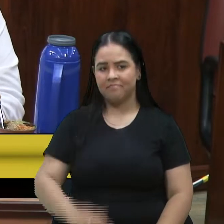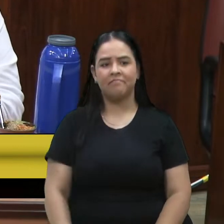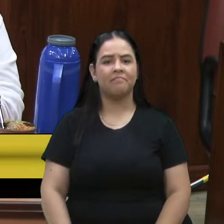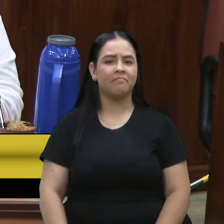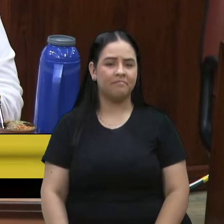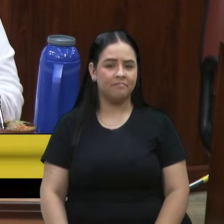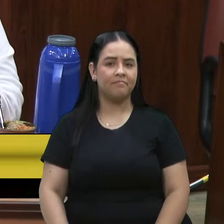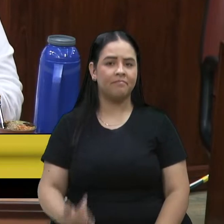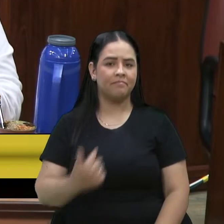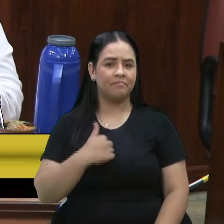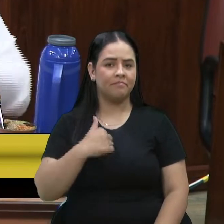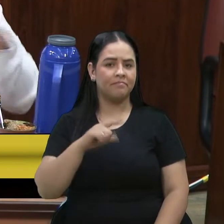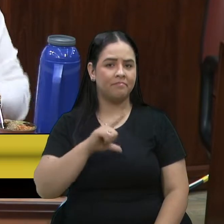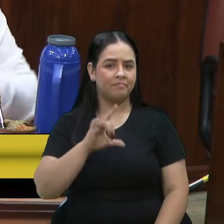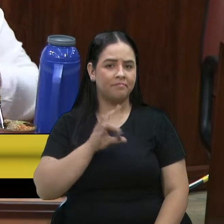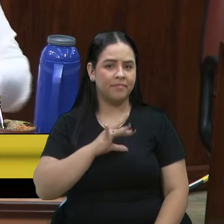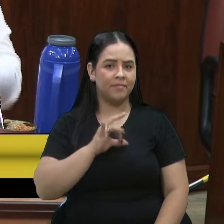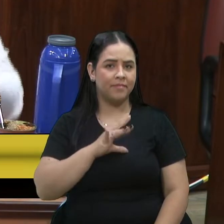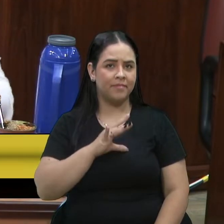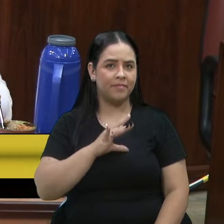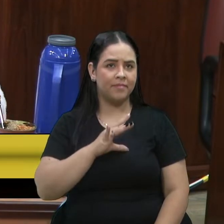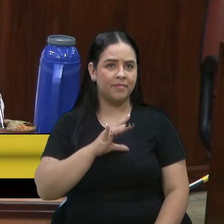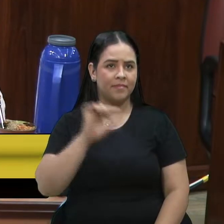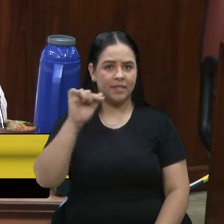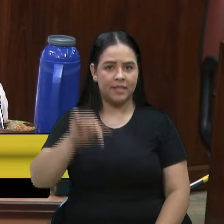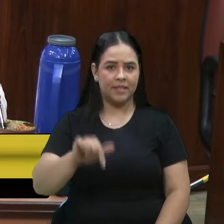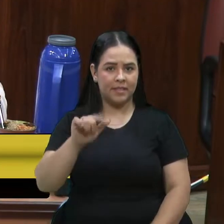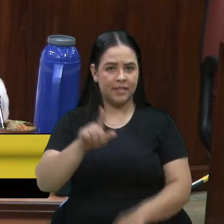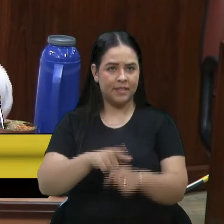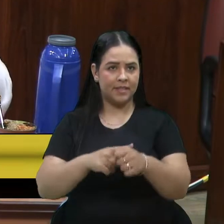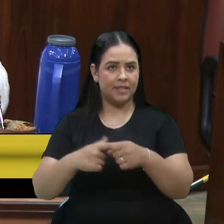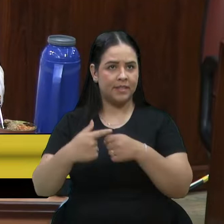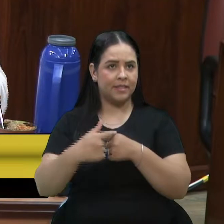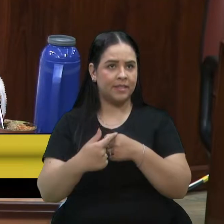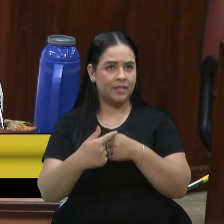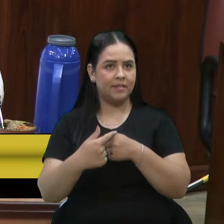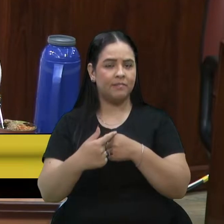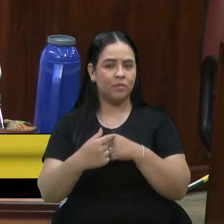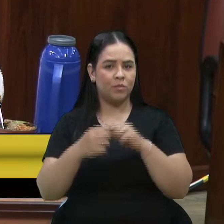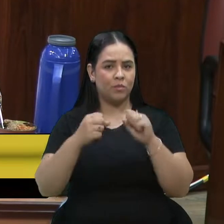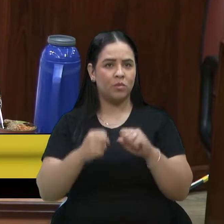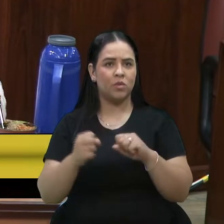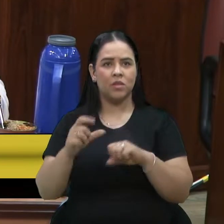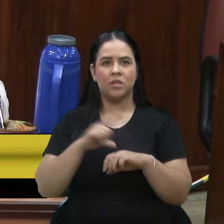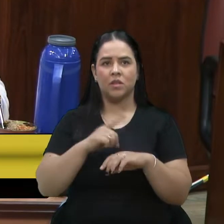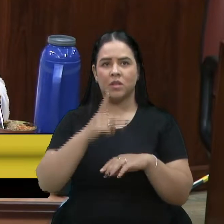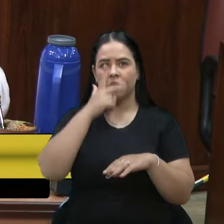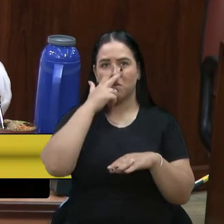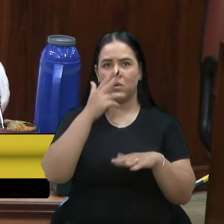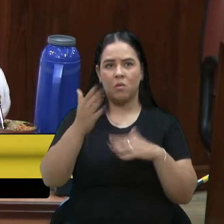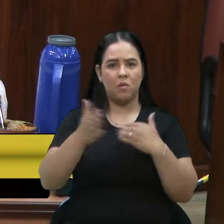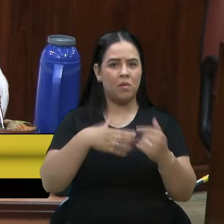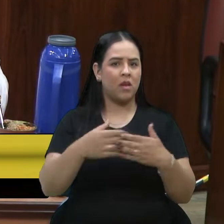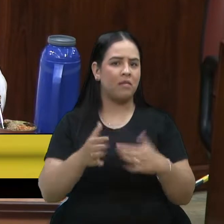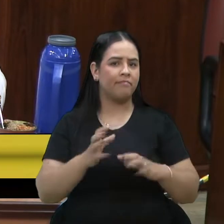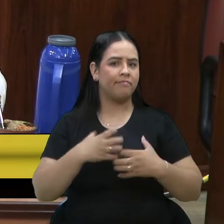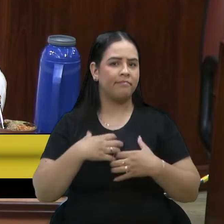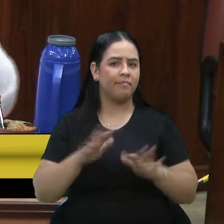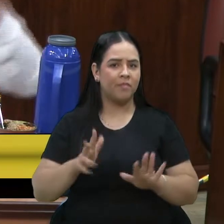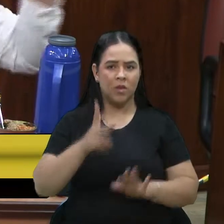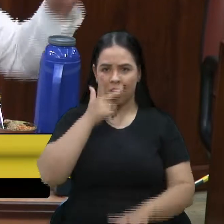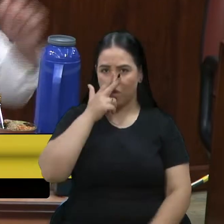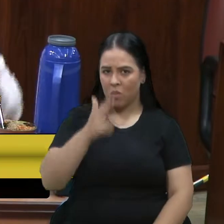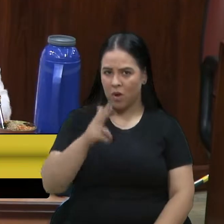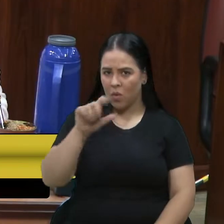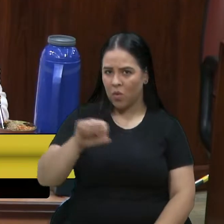que a nossa cidade permita, de qualquer forma, viver algo parecido